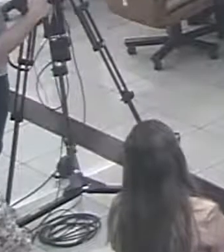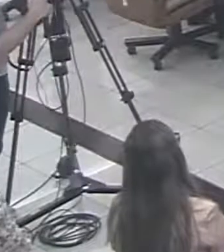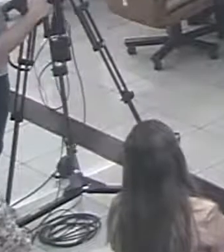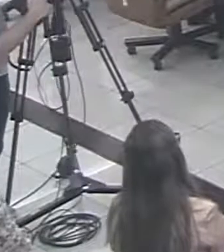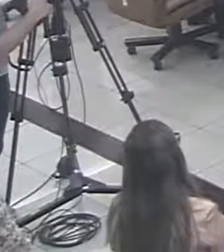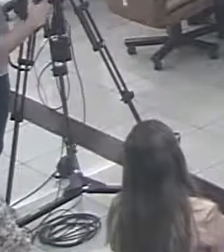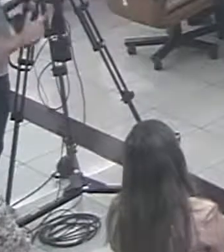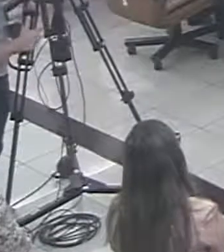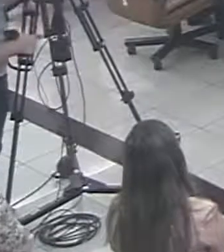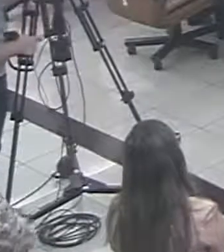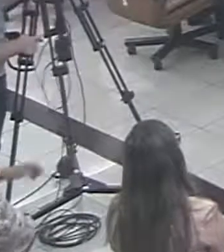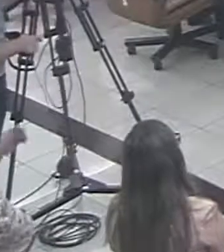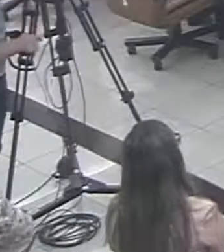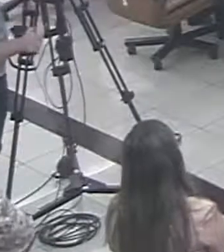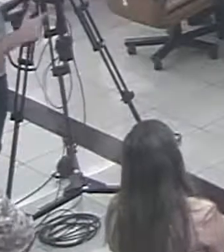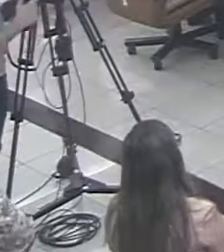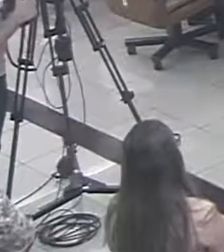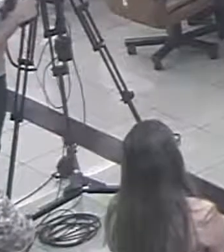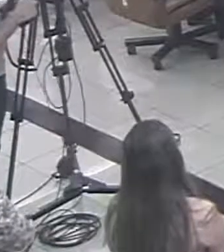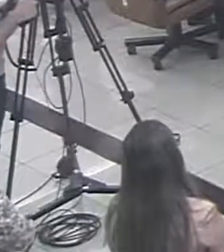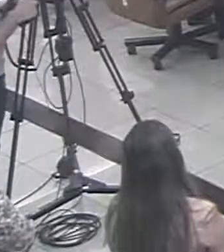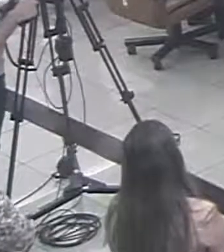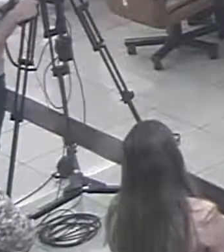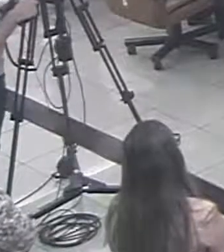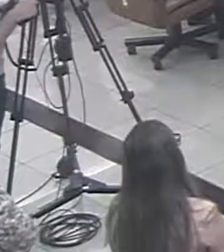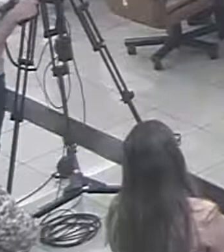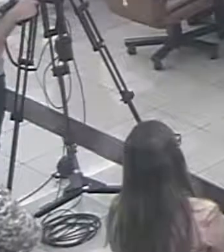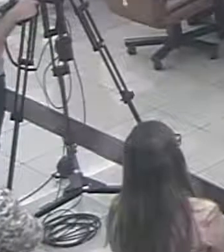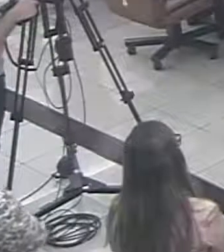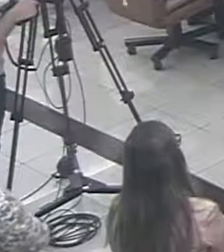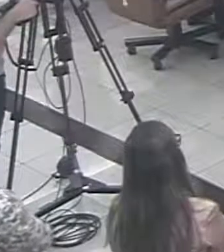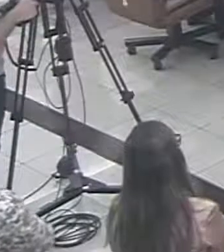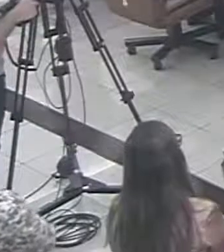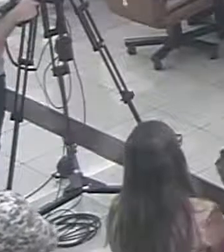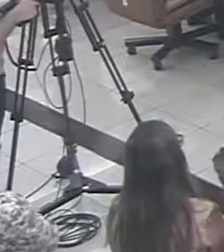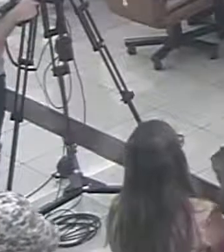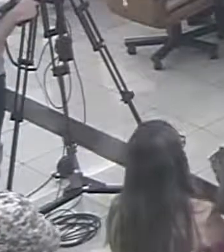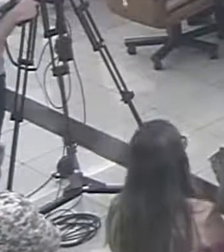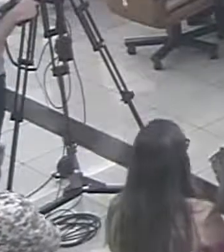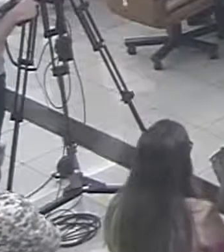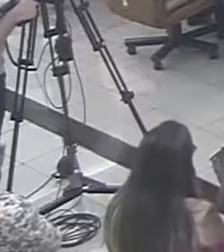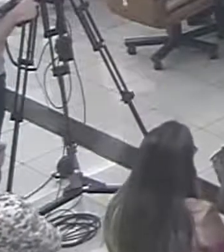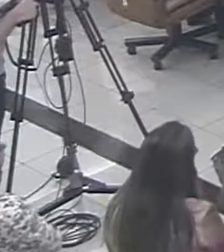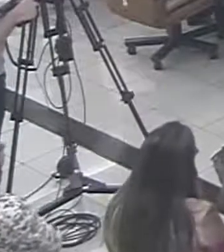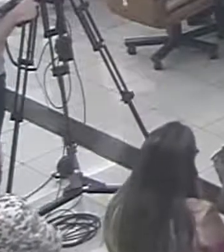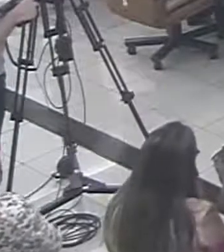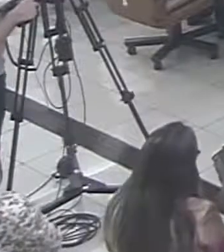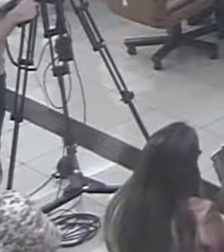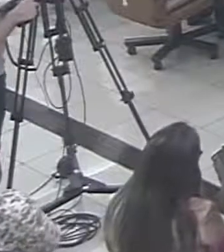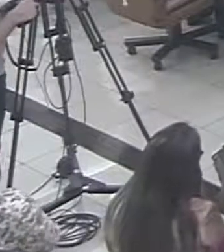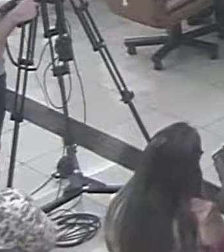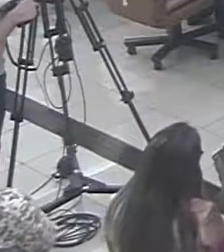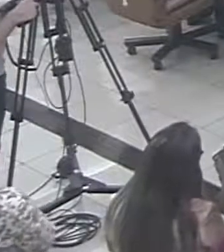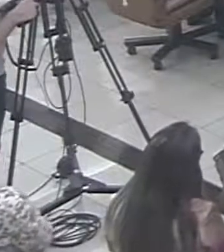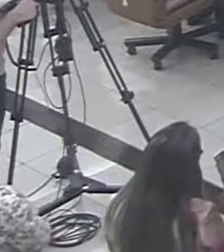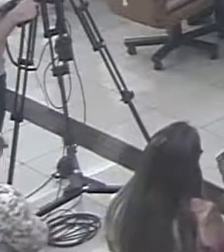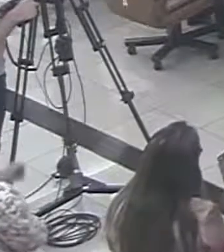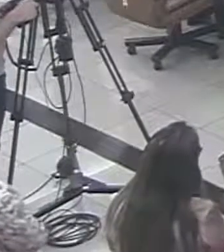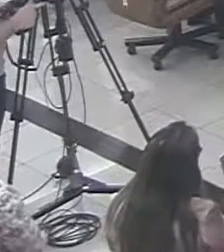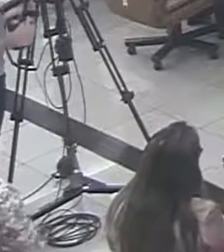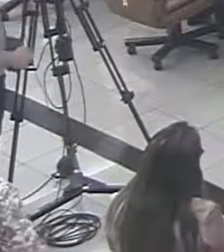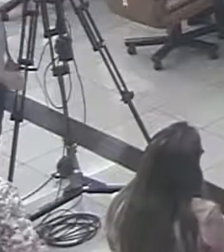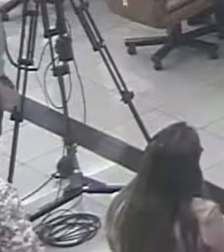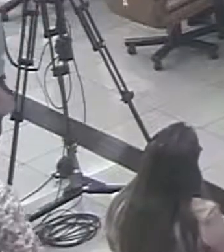honra, presidente, quando um de nós é apontado para estar aqui iniciando o nosso